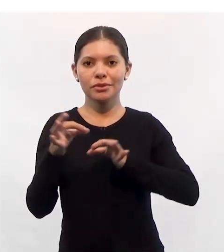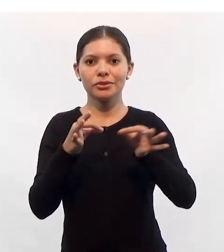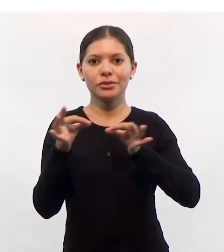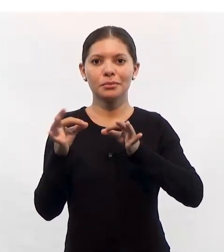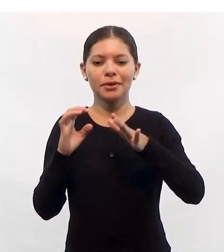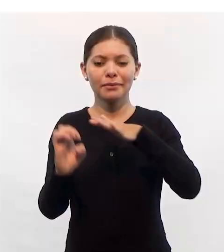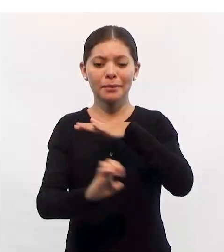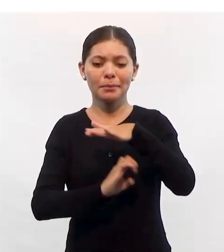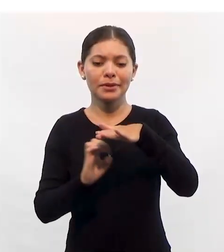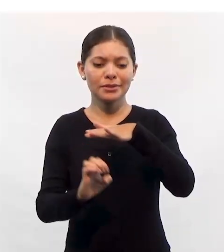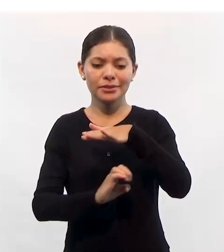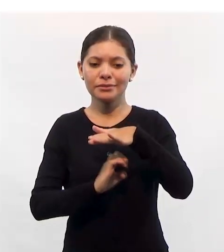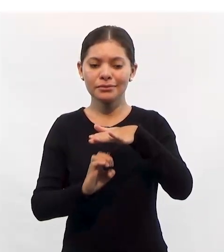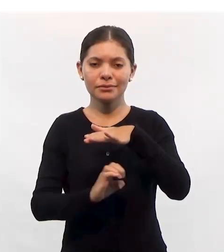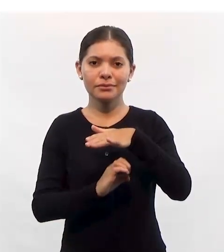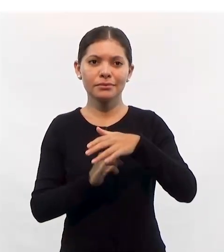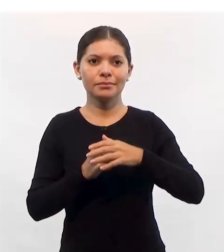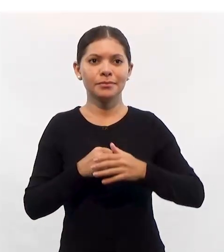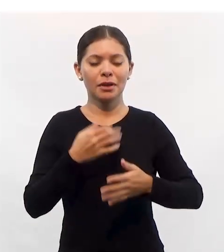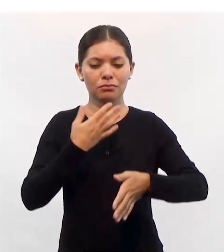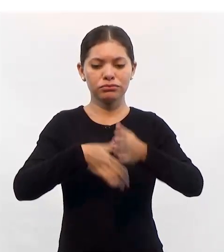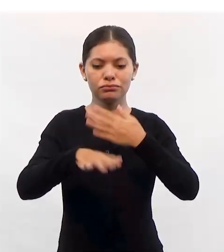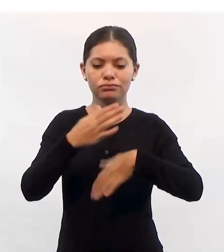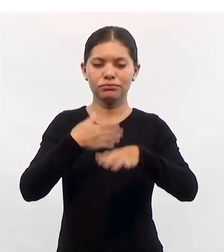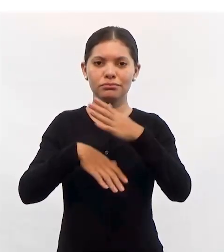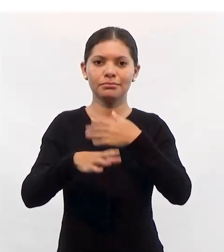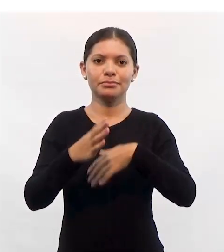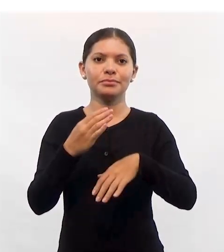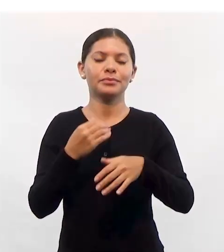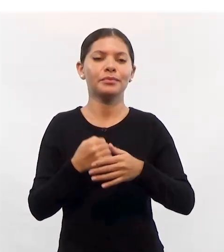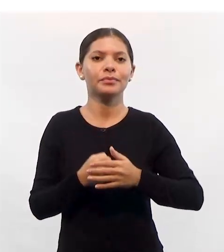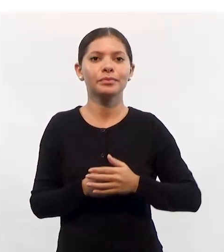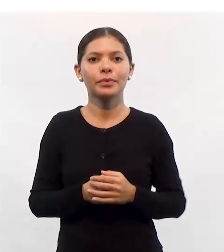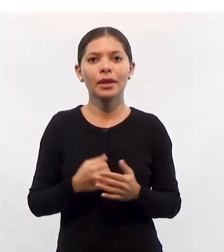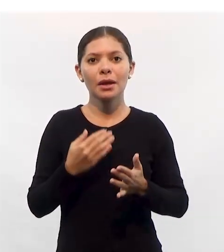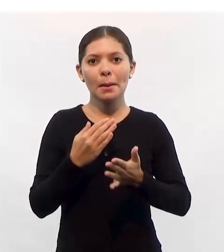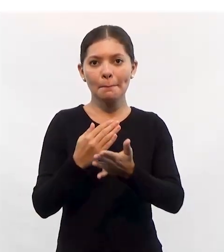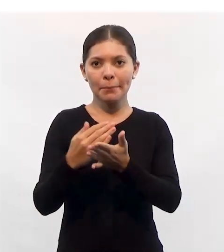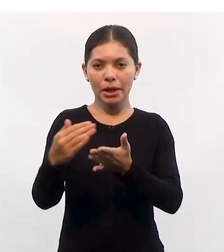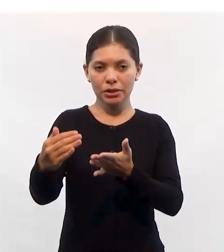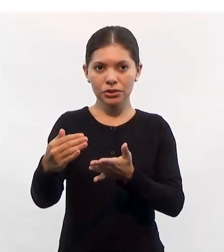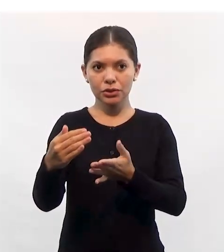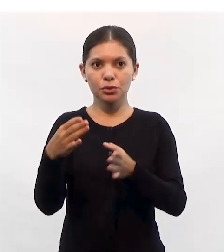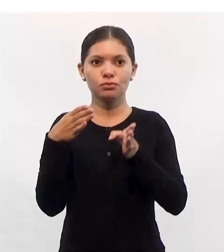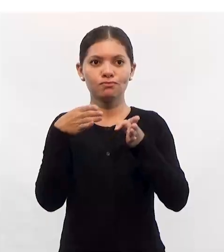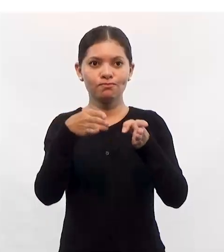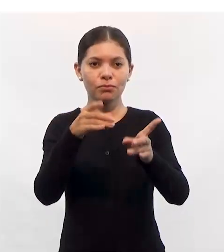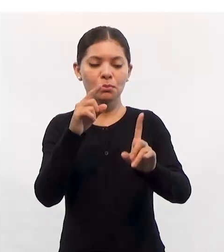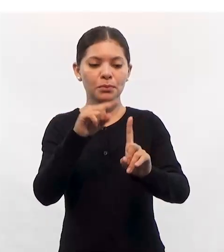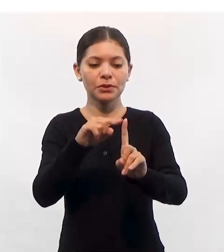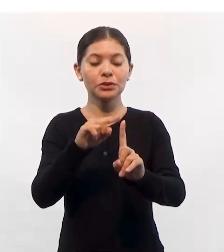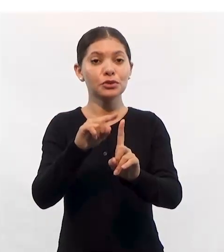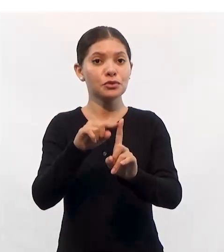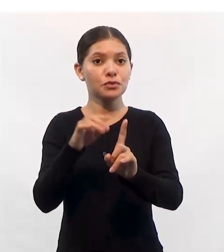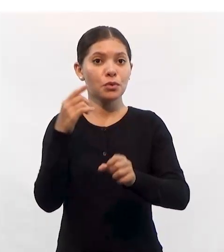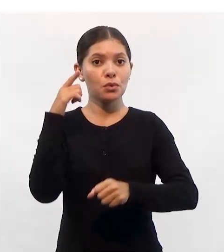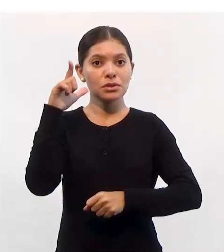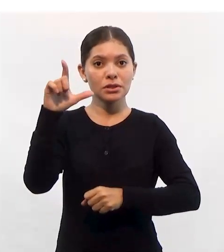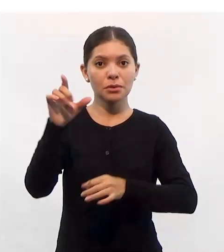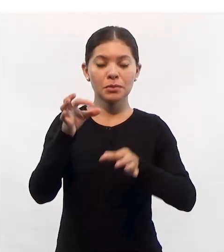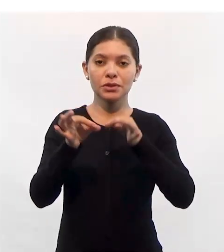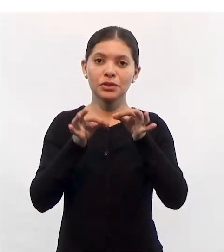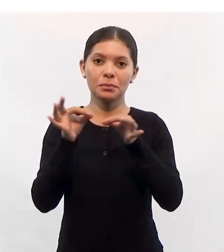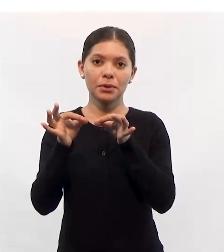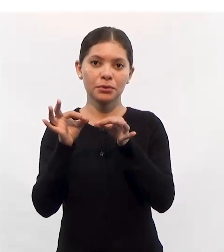caos assim partindo desses dessa fixação dos objetivos seria alcançados planejamento